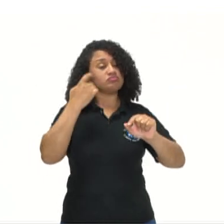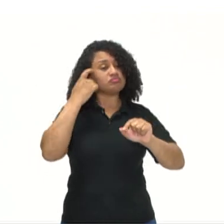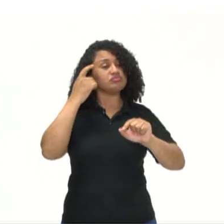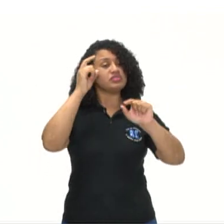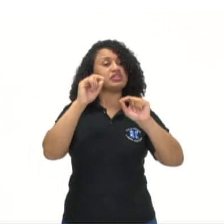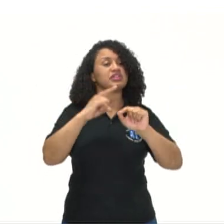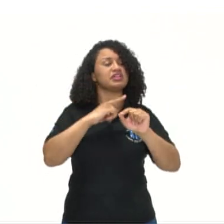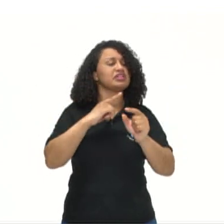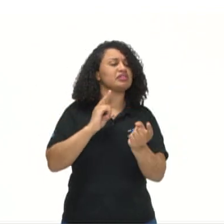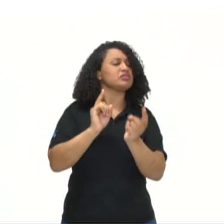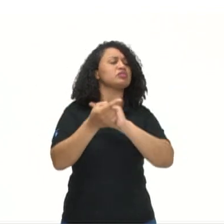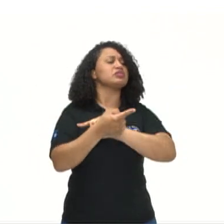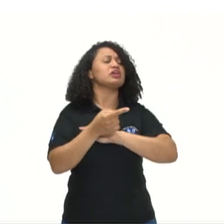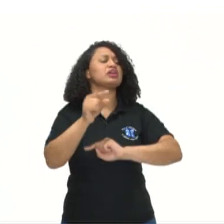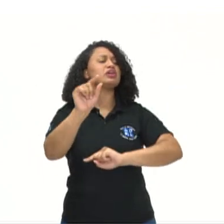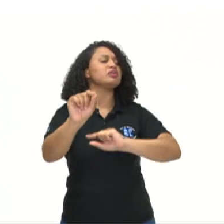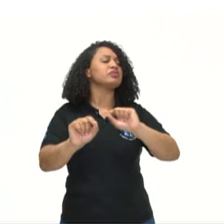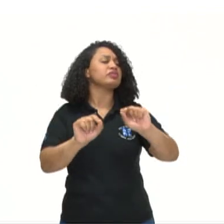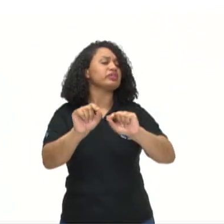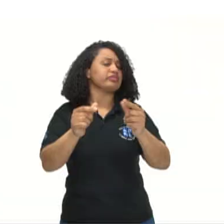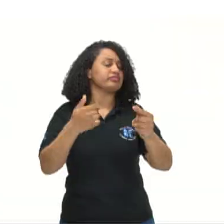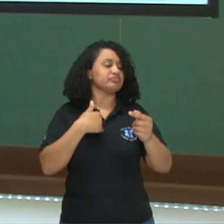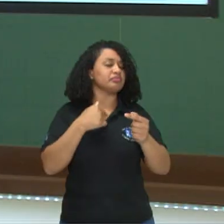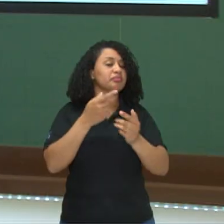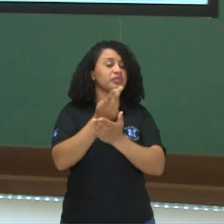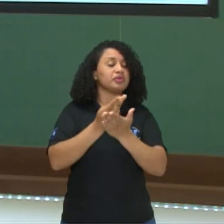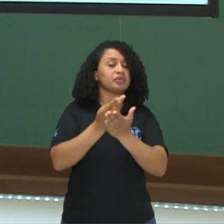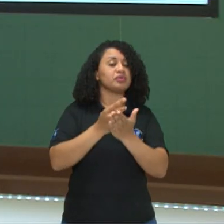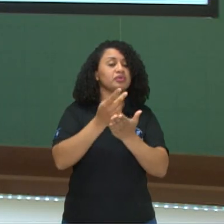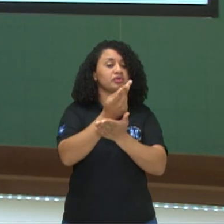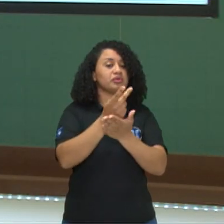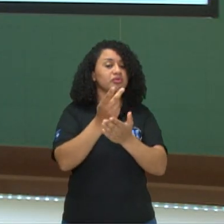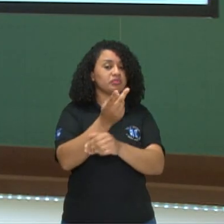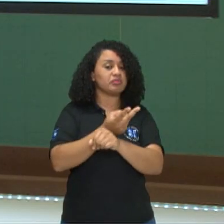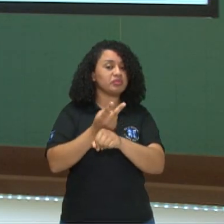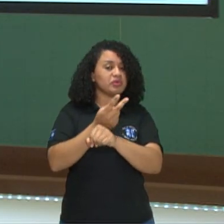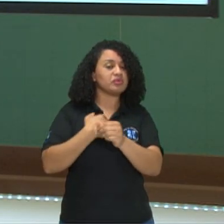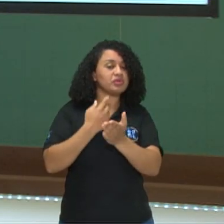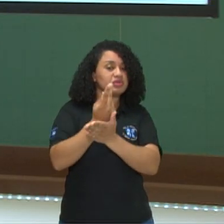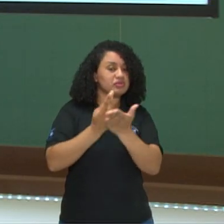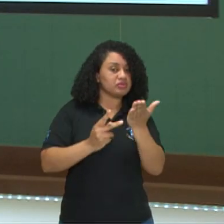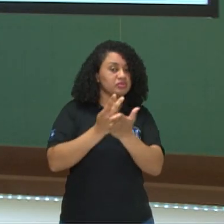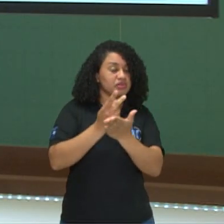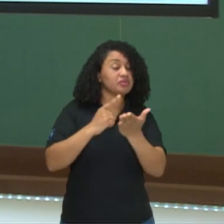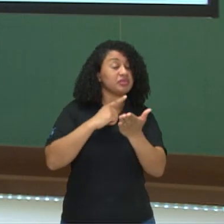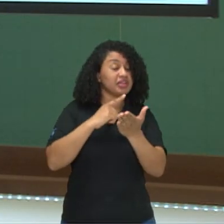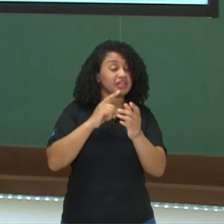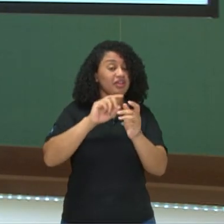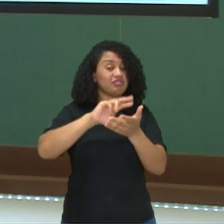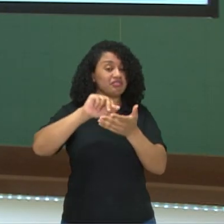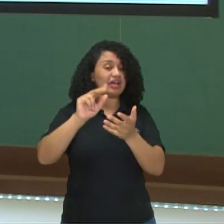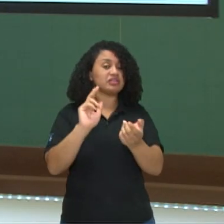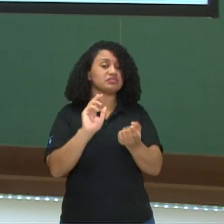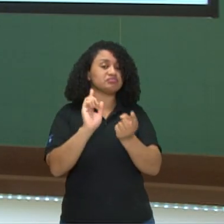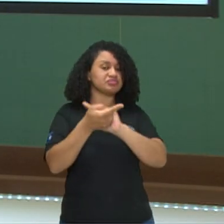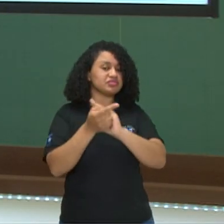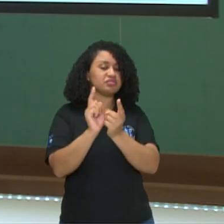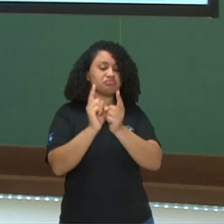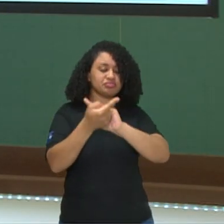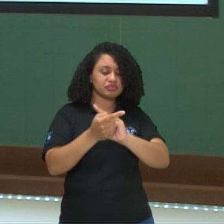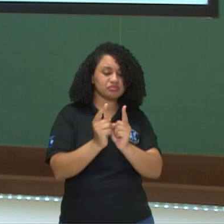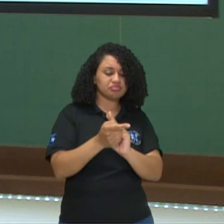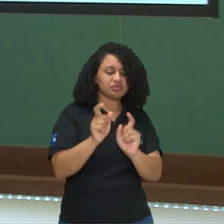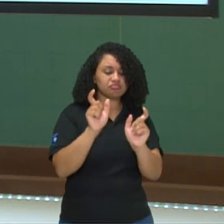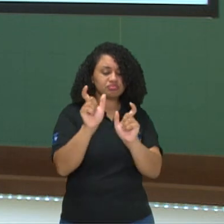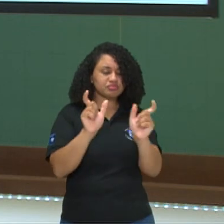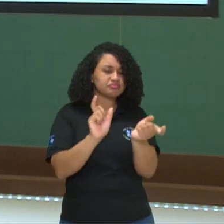ou ideias são contrárias? Então procura ali no poema, né? Tem várias, né? Porque é um poema de contradição. Tem várias palavras,